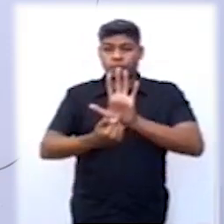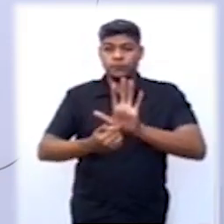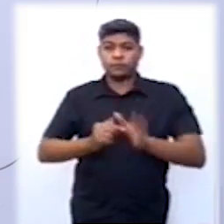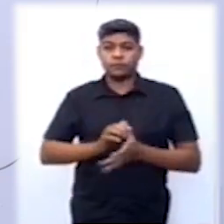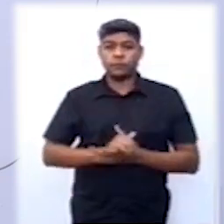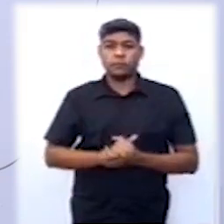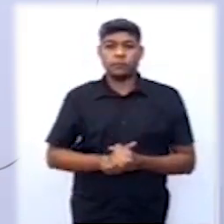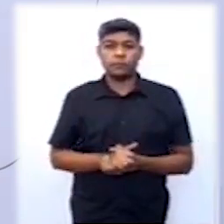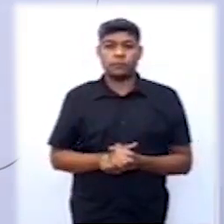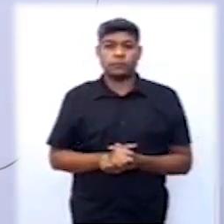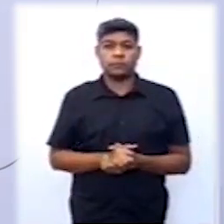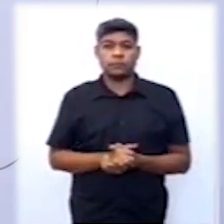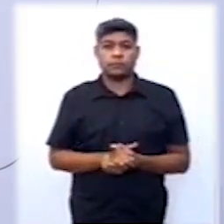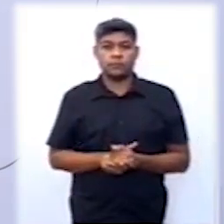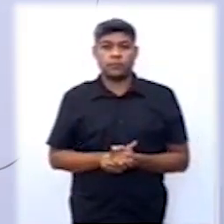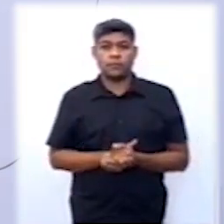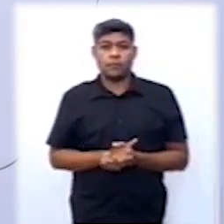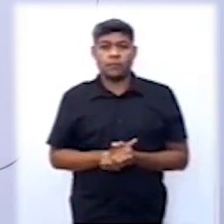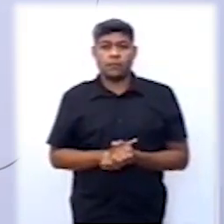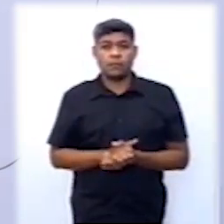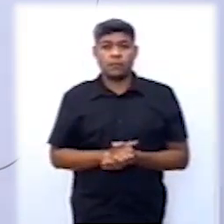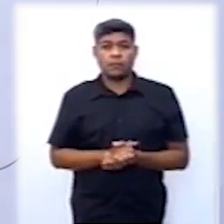vocês.